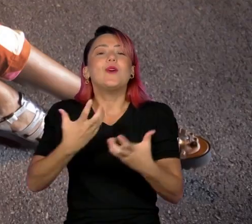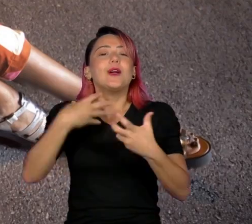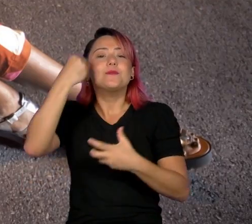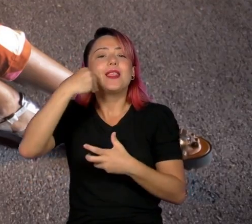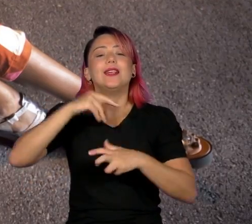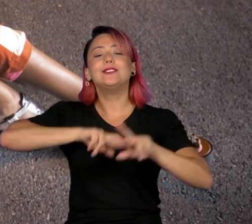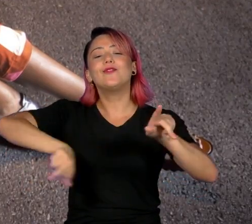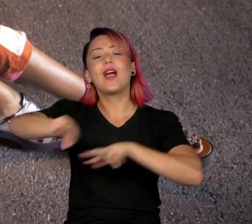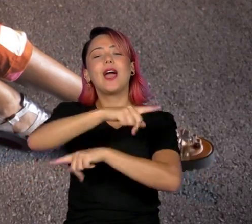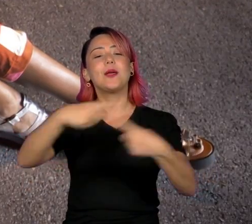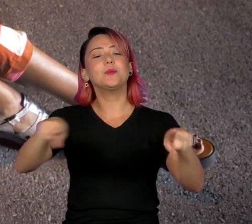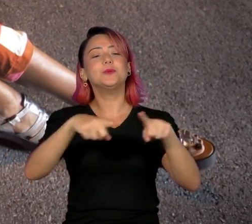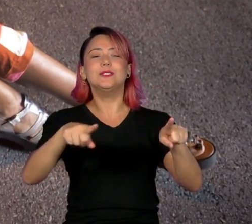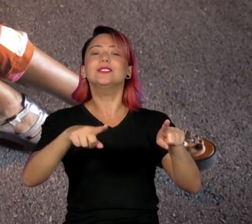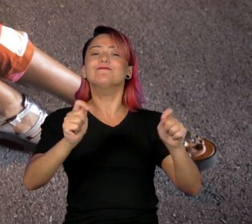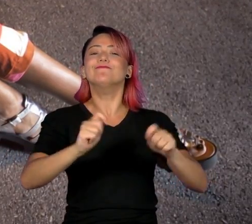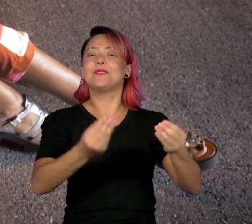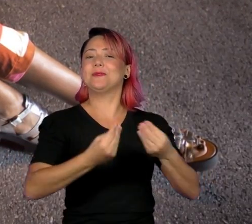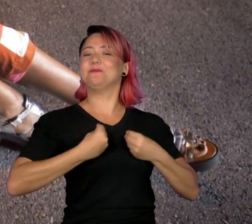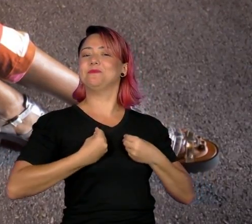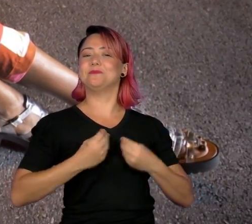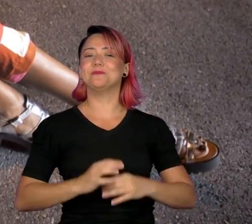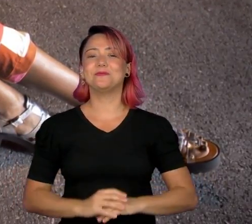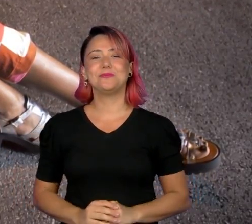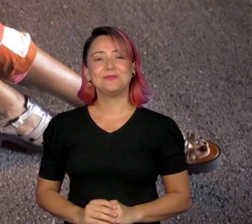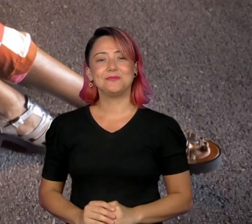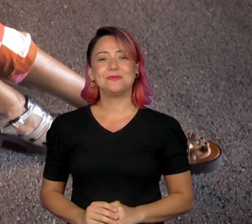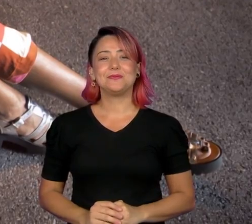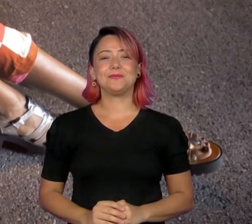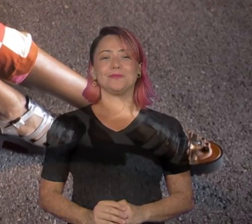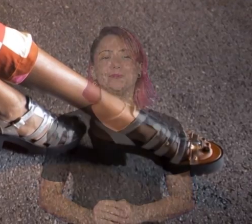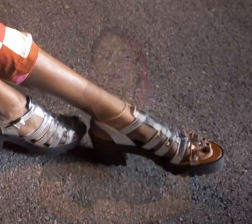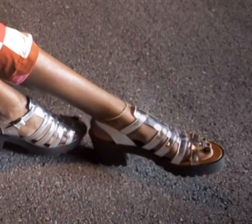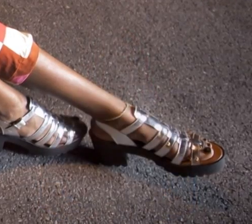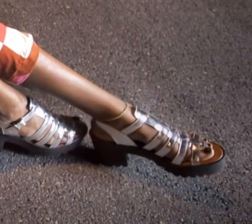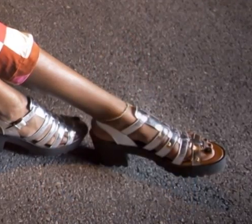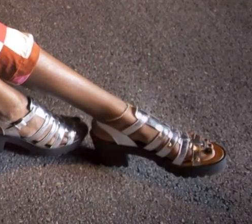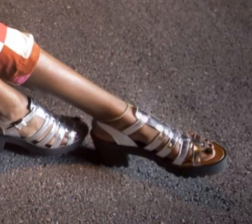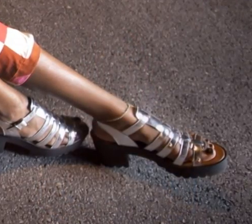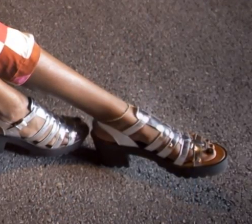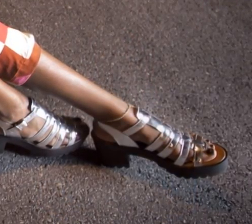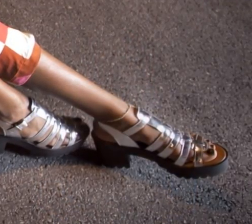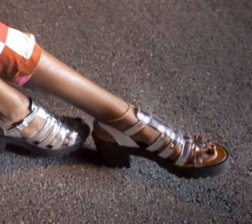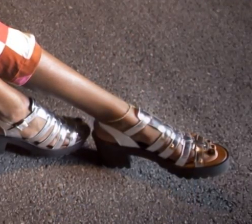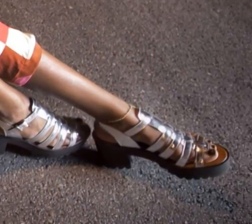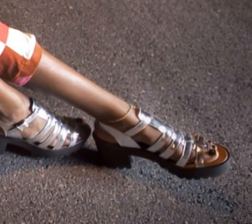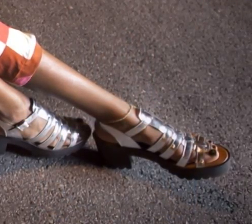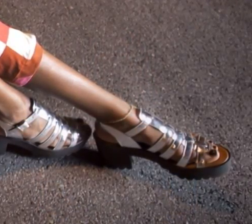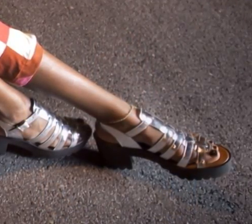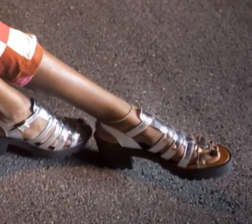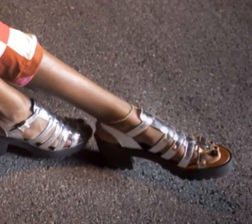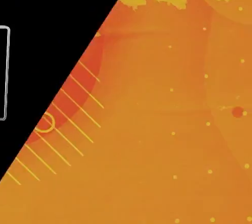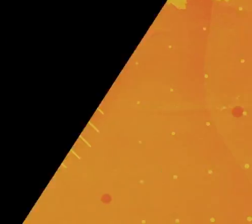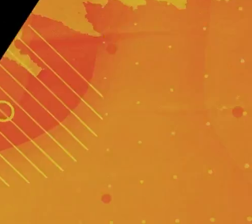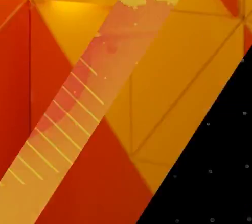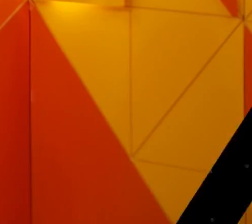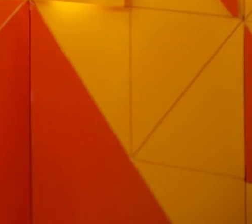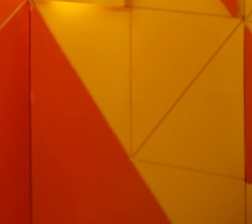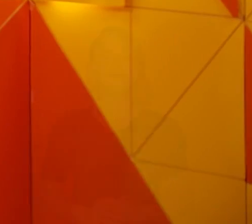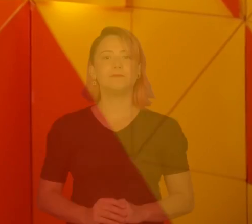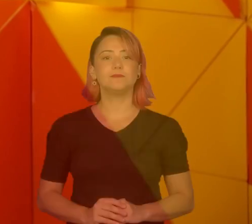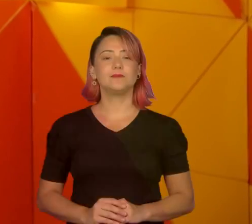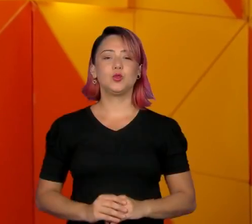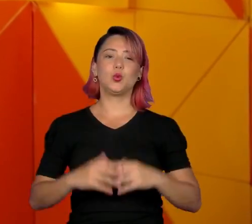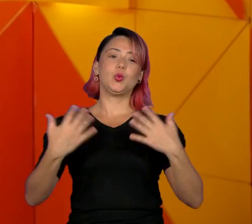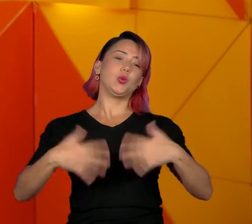mostrar. Seu corpo será mais brilhante, a mente mais inteligente, tudo em superdimensão. Salve,